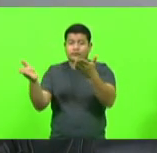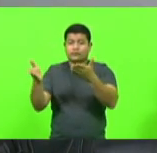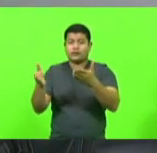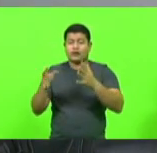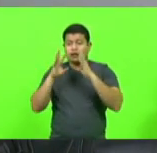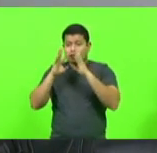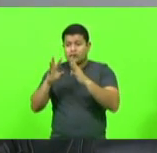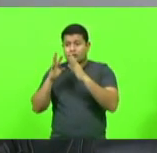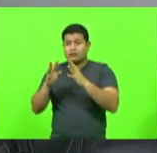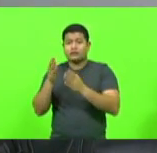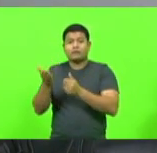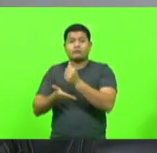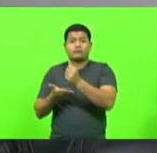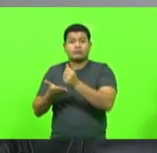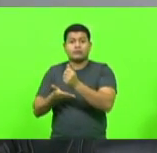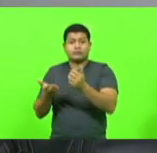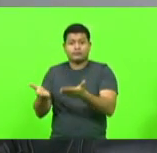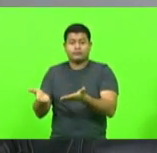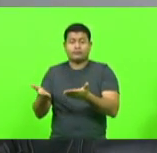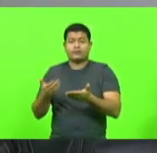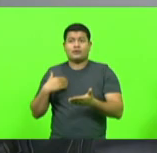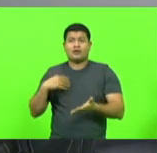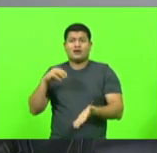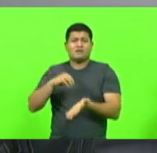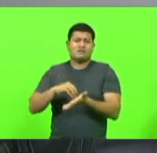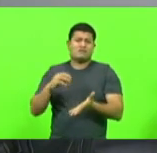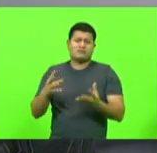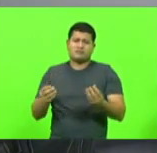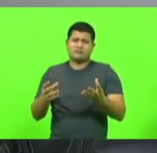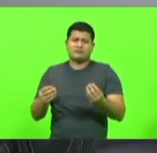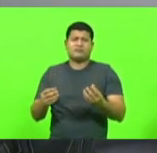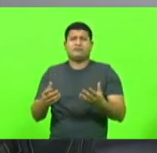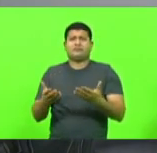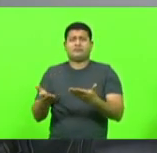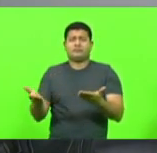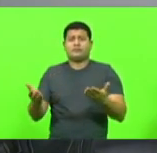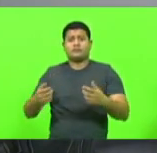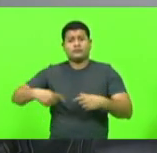falta demais espalhado no Estado. Aí, Ramon,